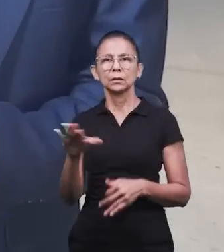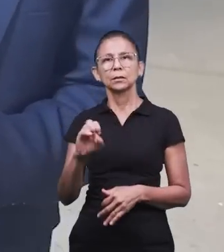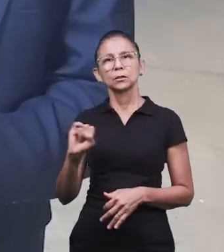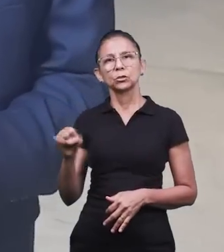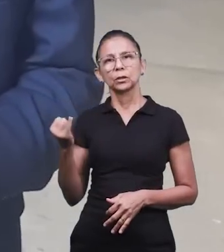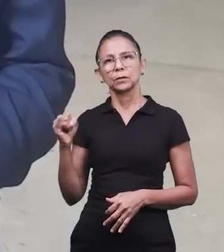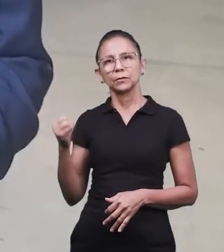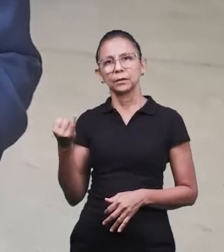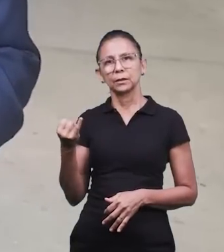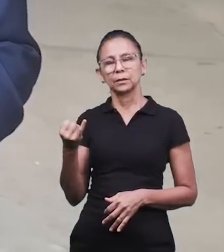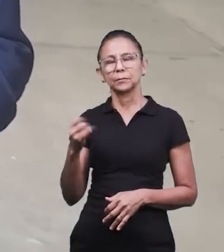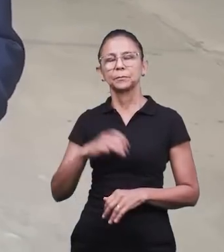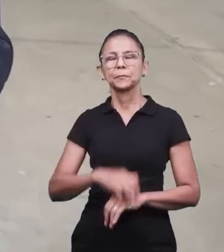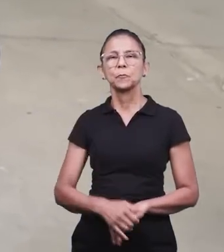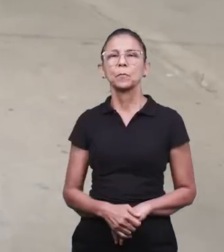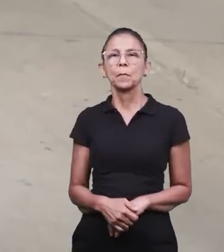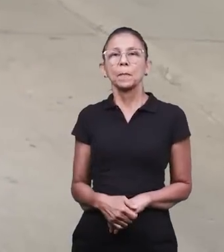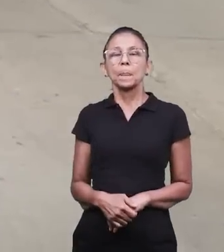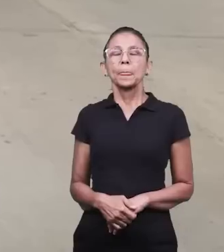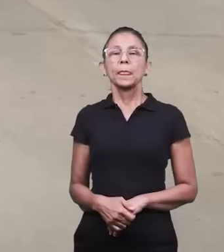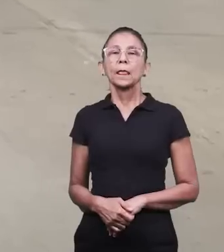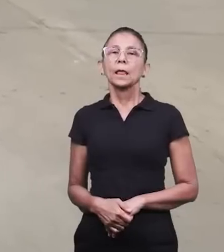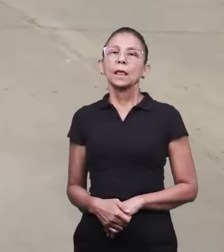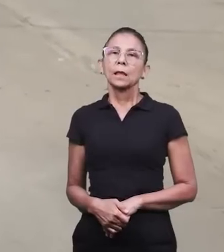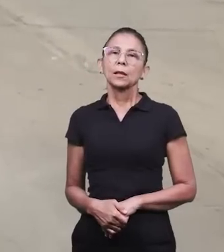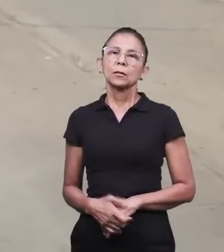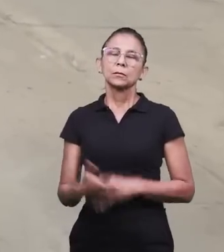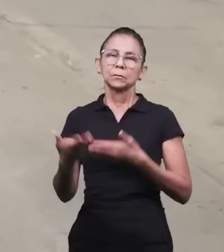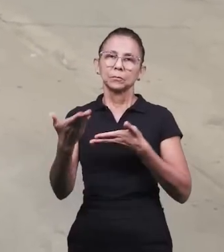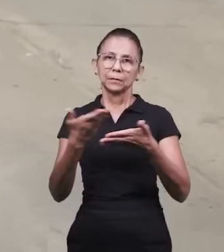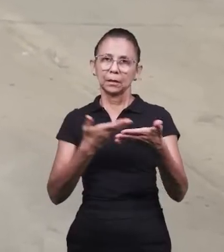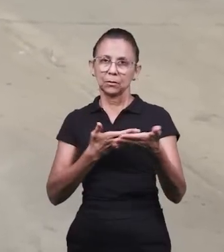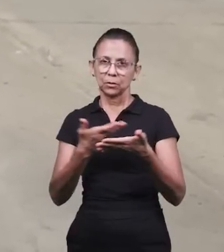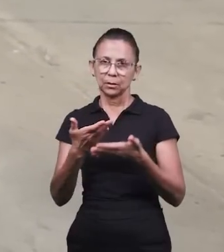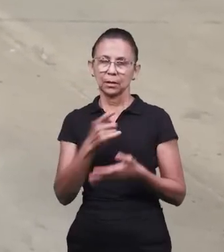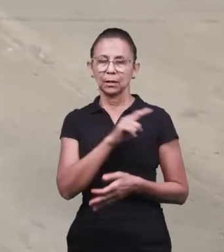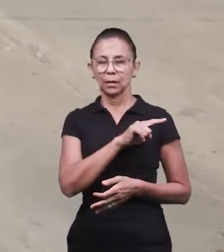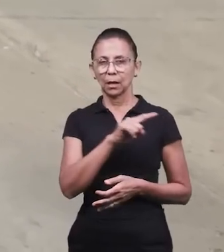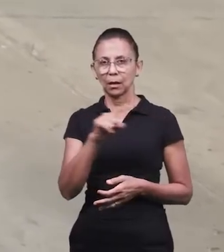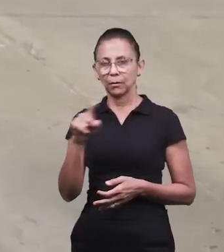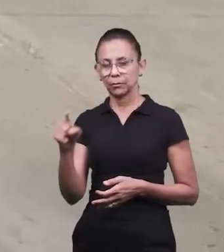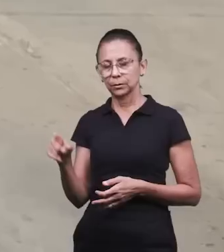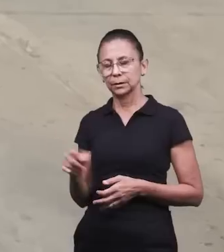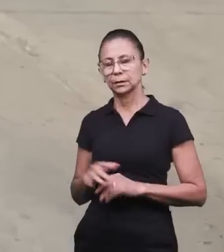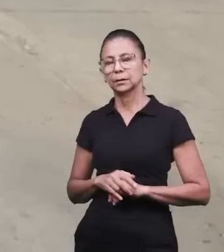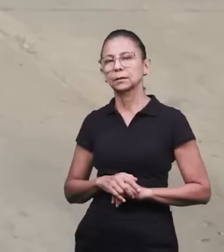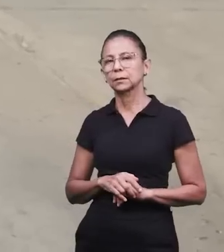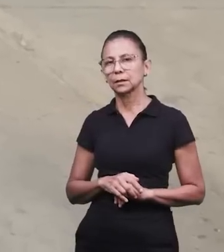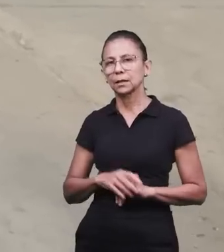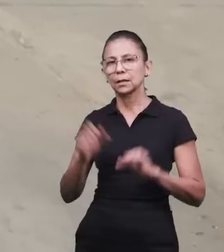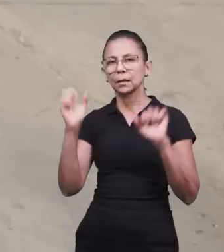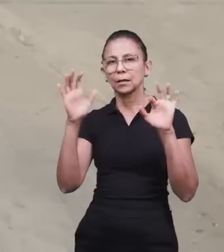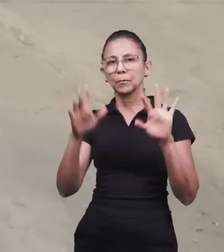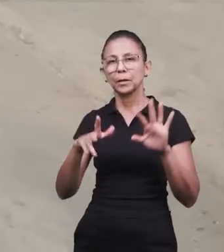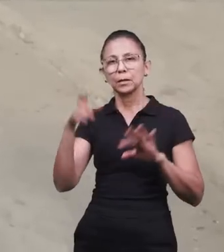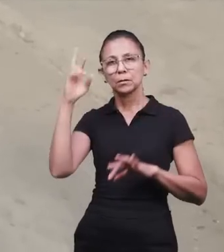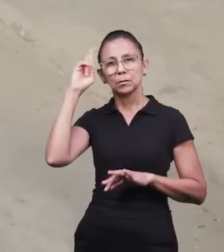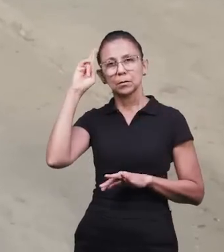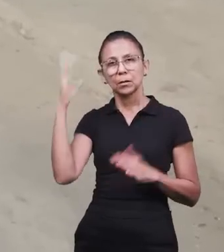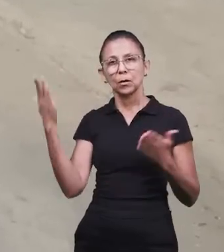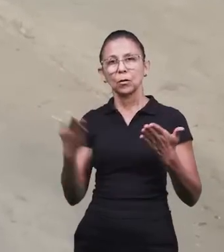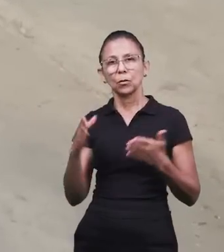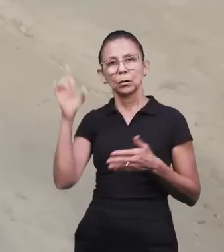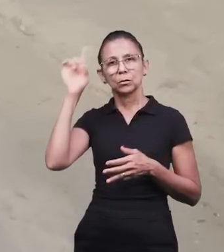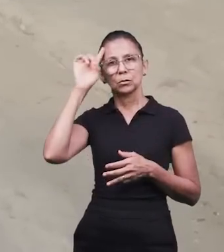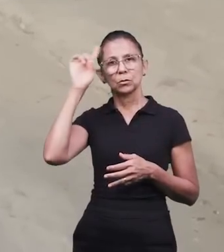estamos falando daqui para trazer para os irmãos aquilo que o Senhor nos proporcionou neste dia, neste